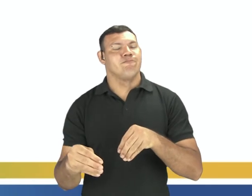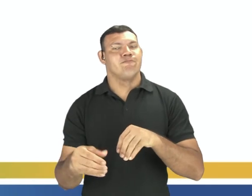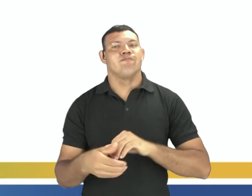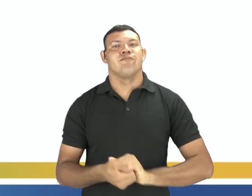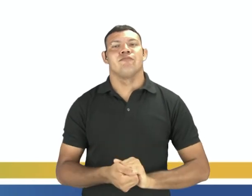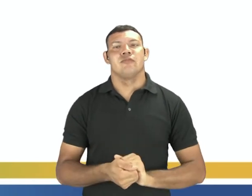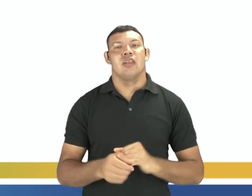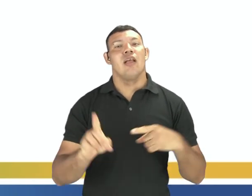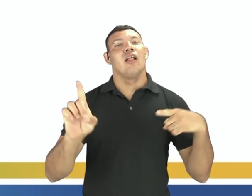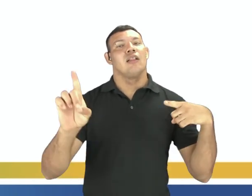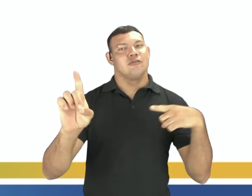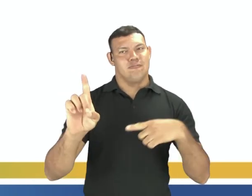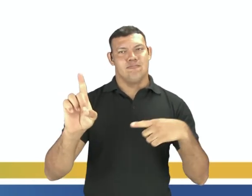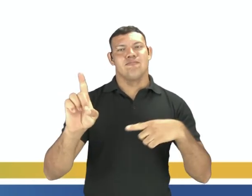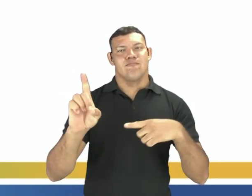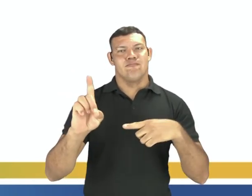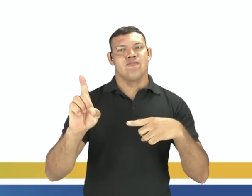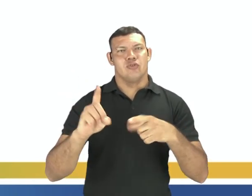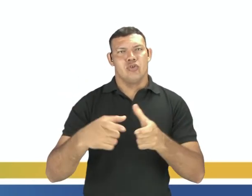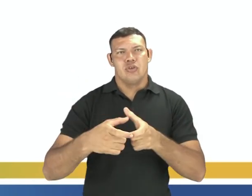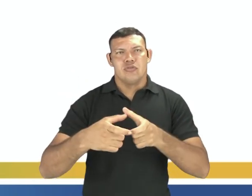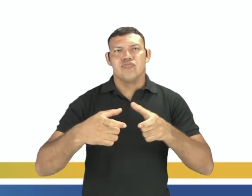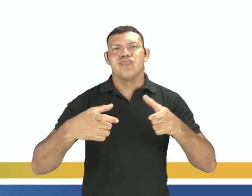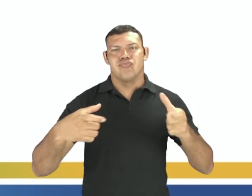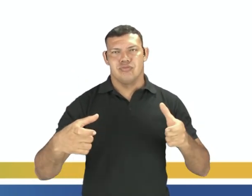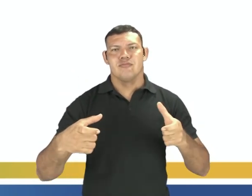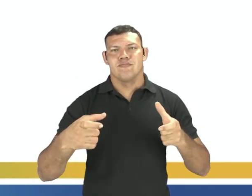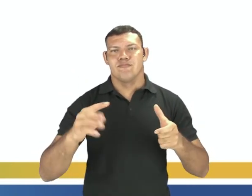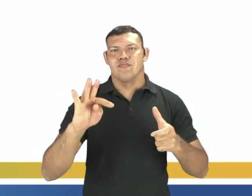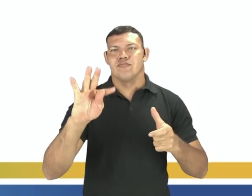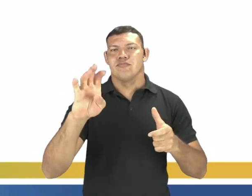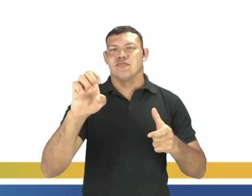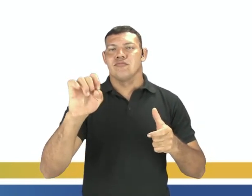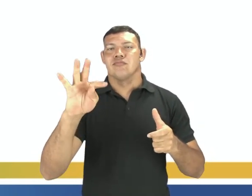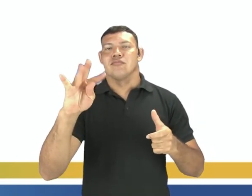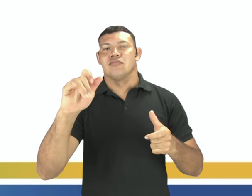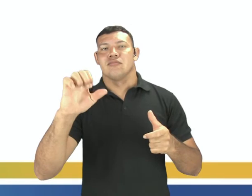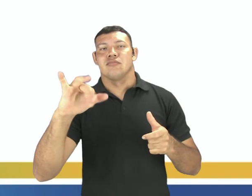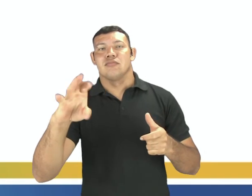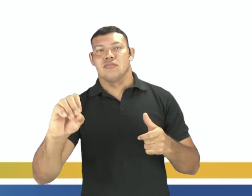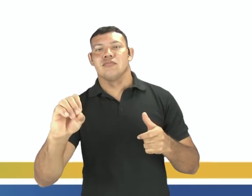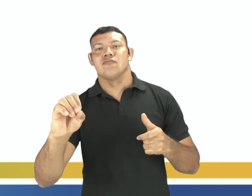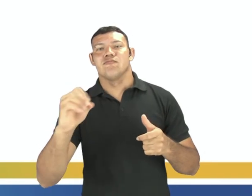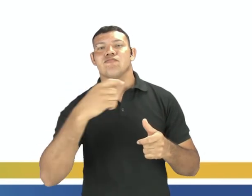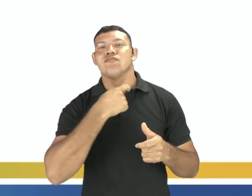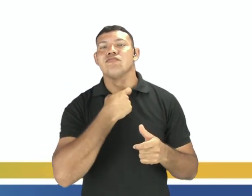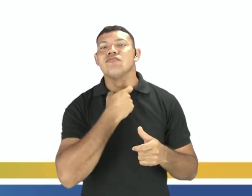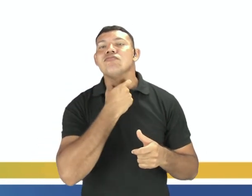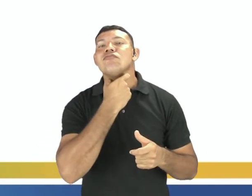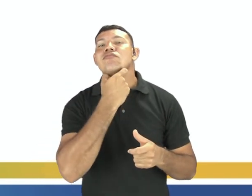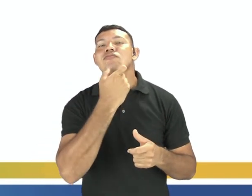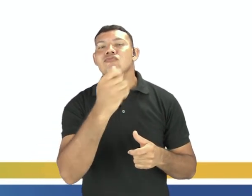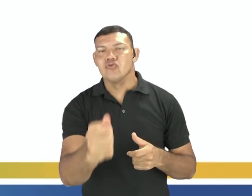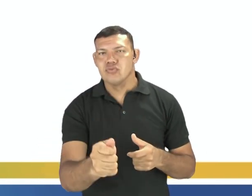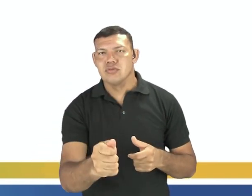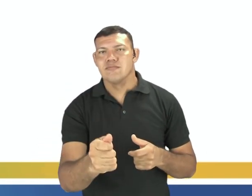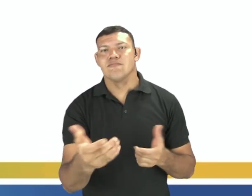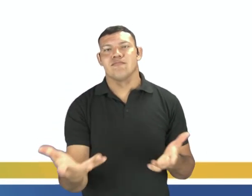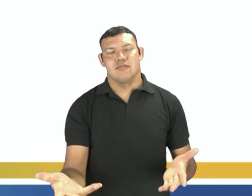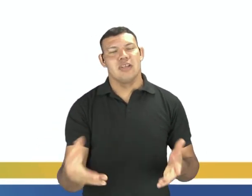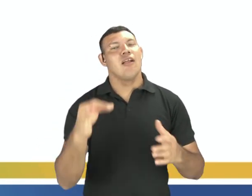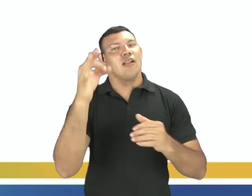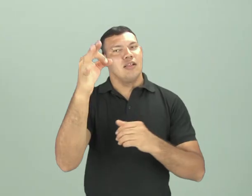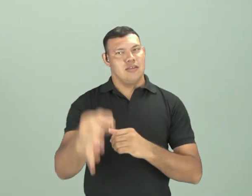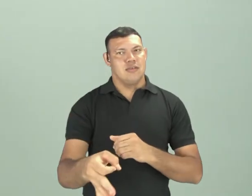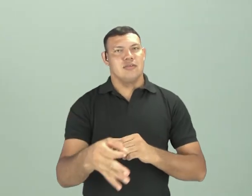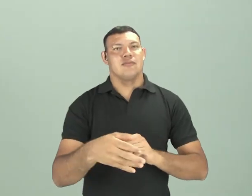Então, se você falou aumento em volume dos testículos e oscilação da entonação da voz, você